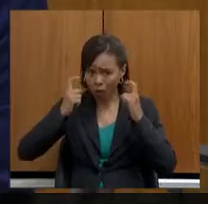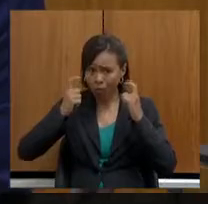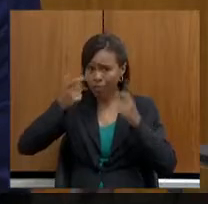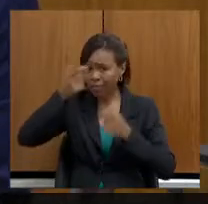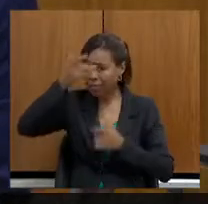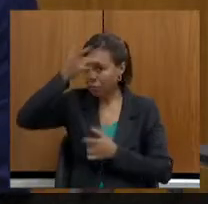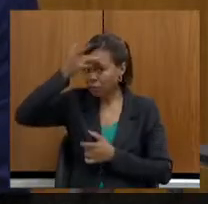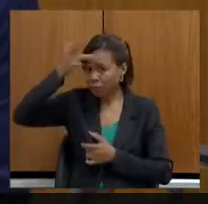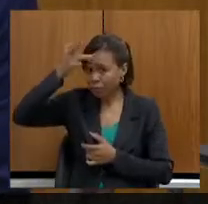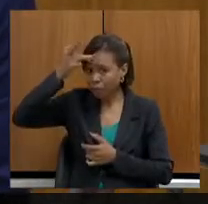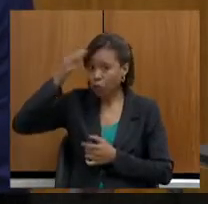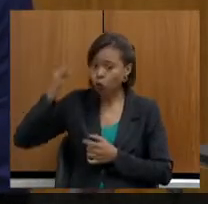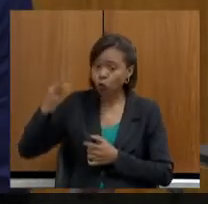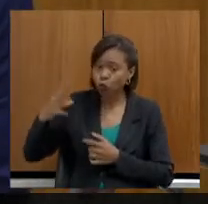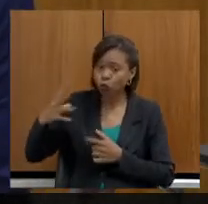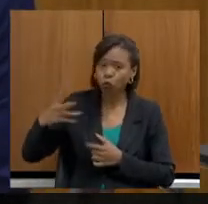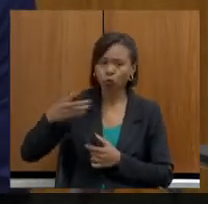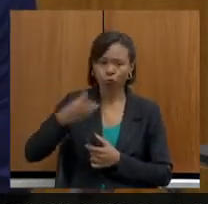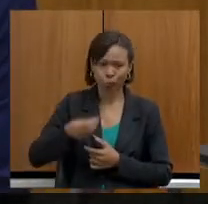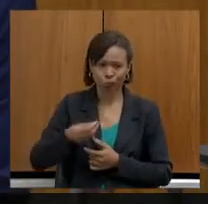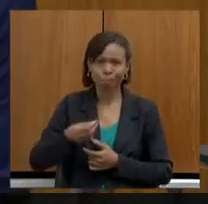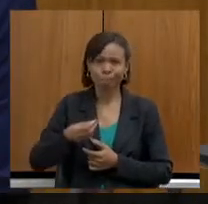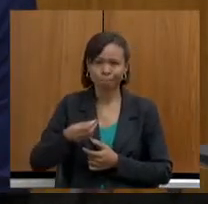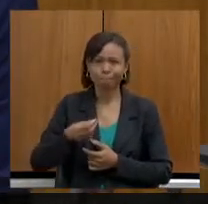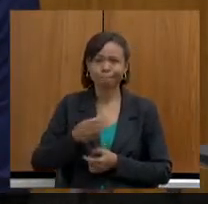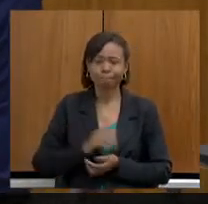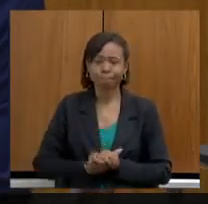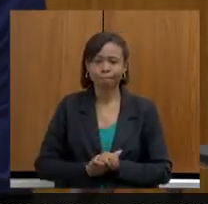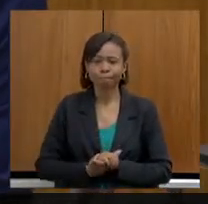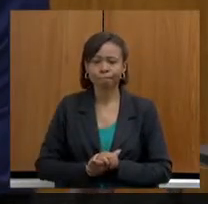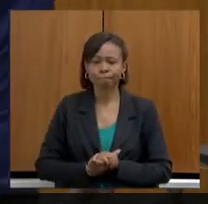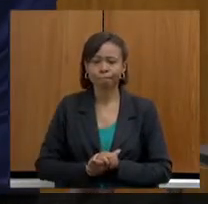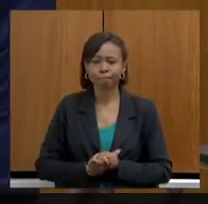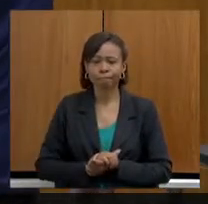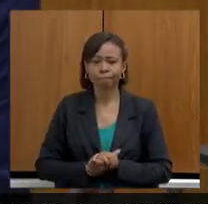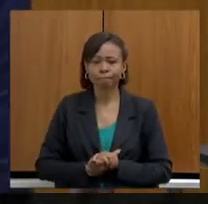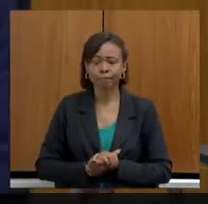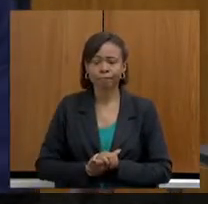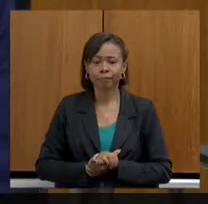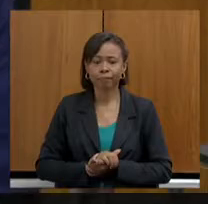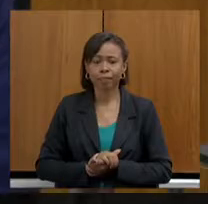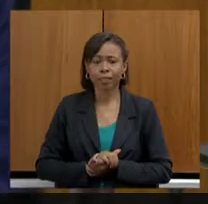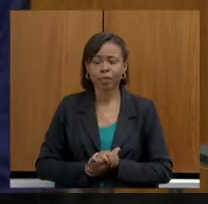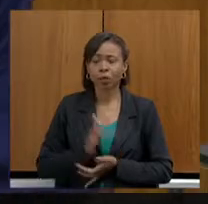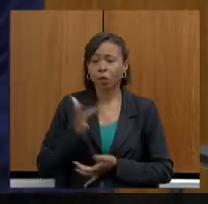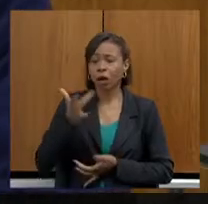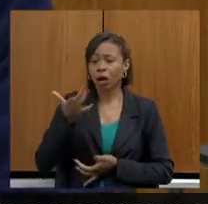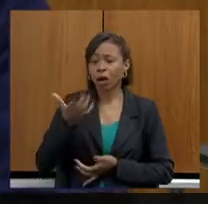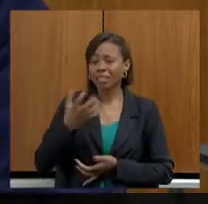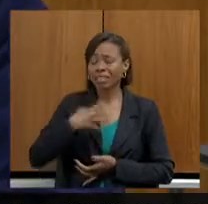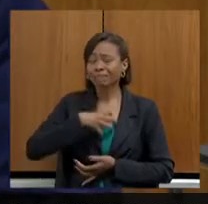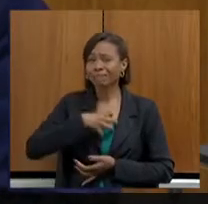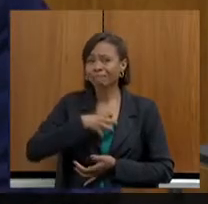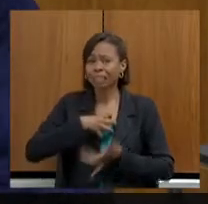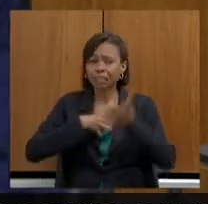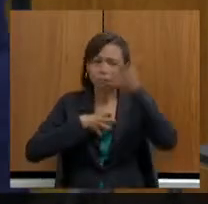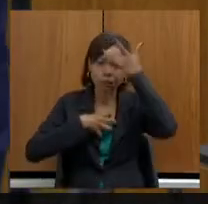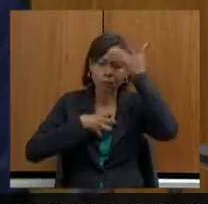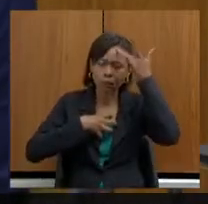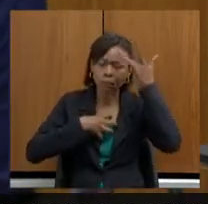todos na verdade é a vulnerabilidade do Estado mental em desenvolvimento